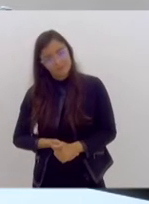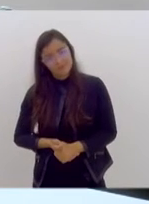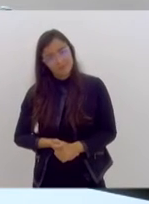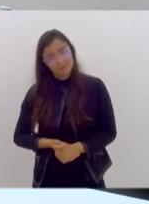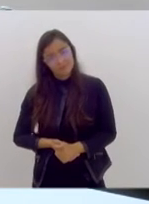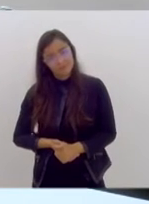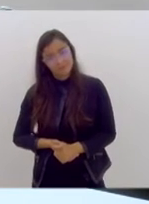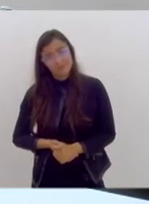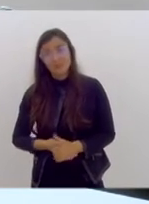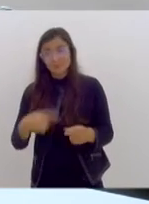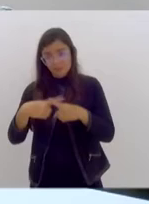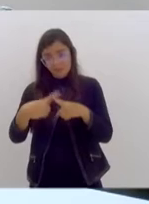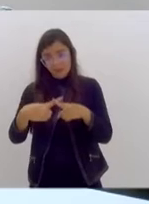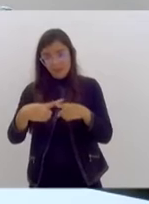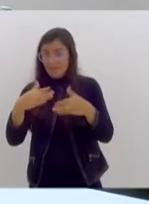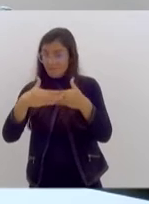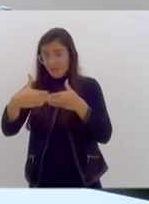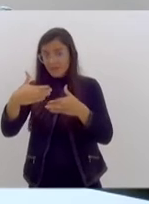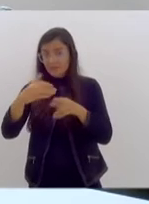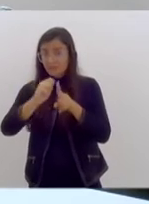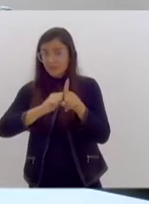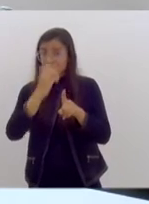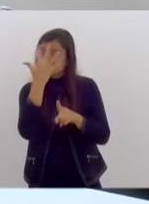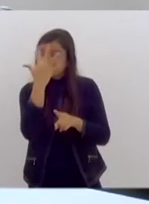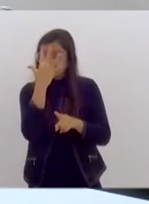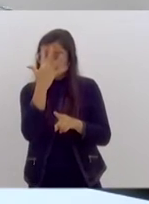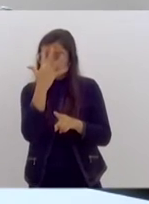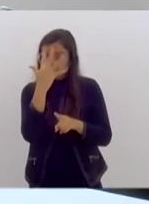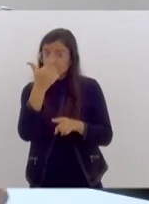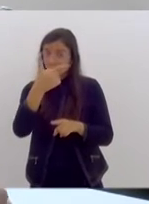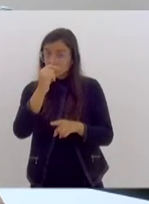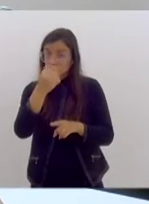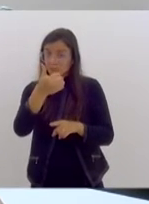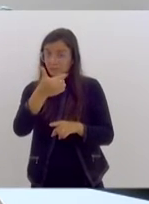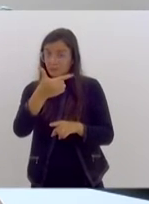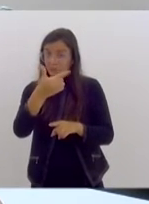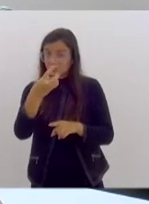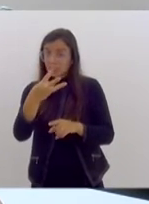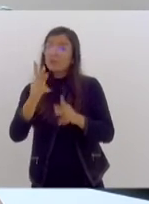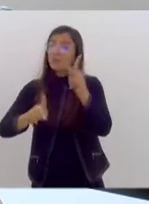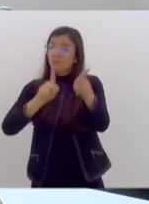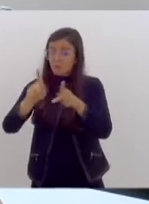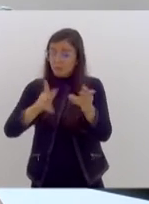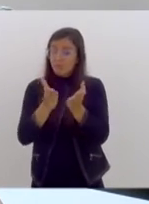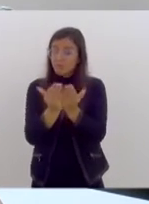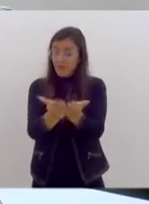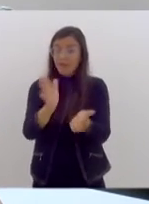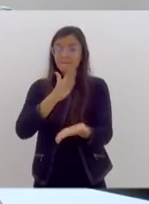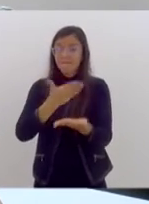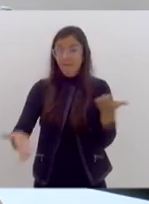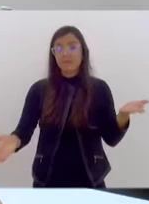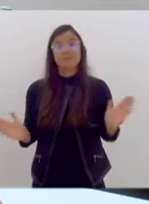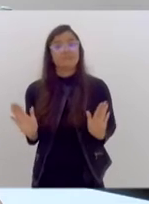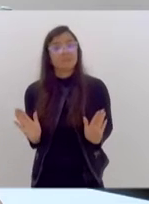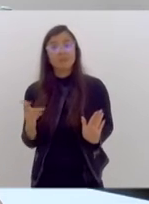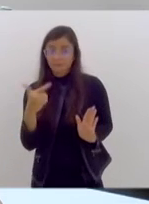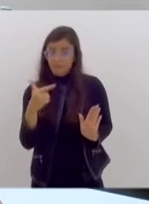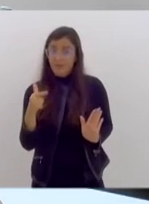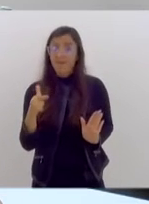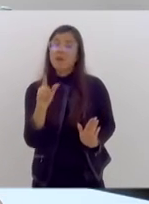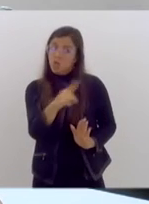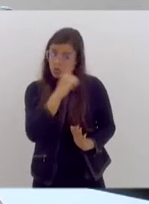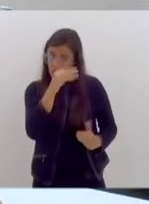início da próxima legislatura é que a população vai ficar sem marcas Então acho que a gente tem que ver como que a gente faz isso nós estamos na mesma na mesma linha né